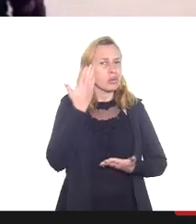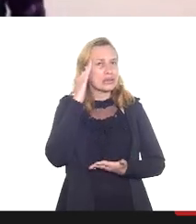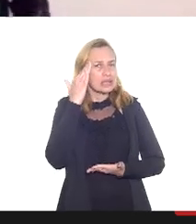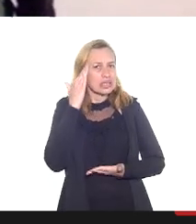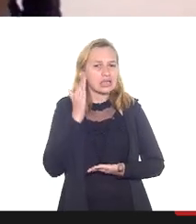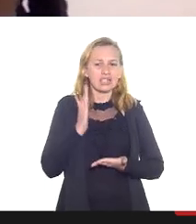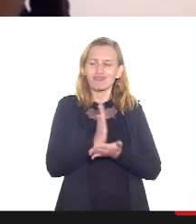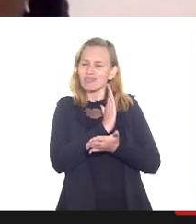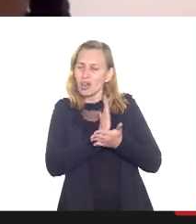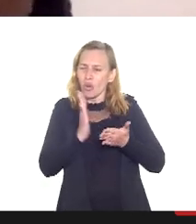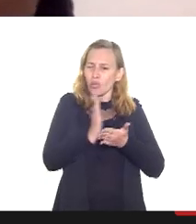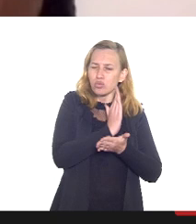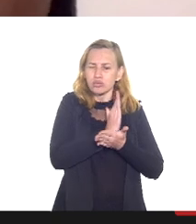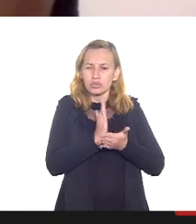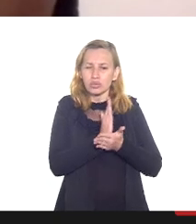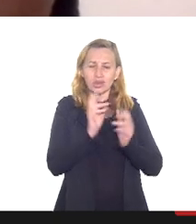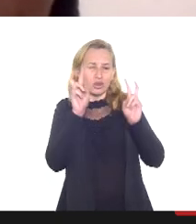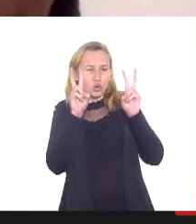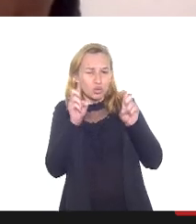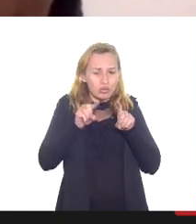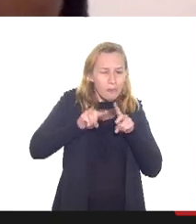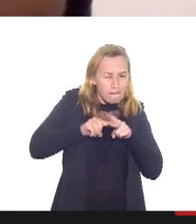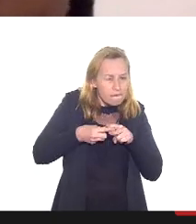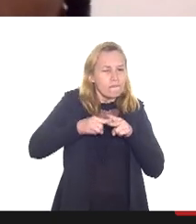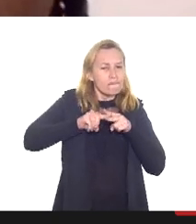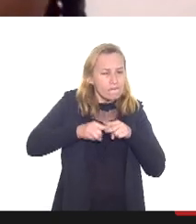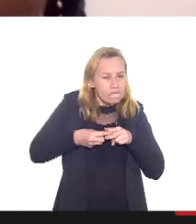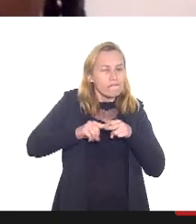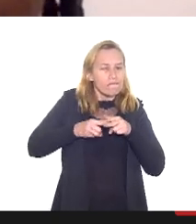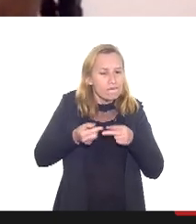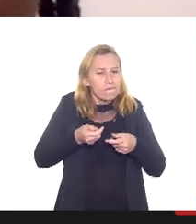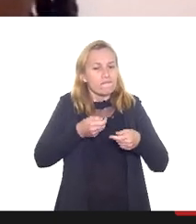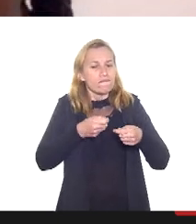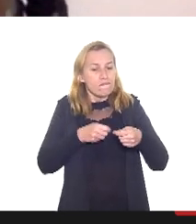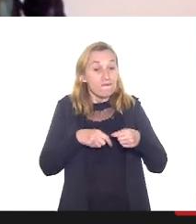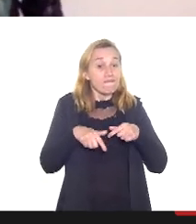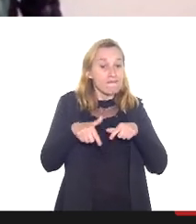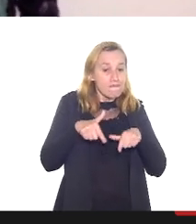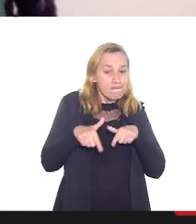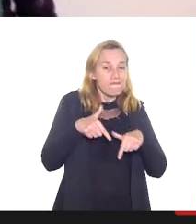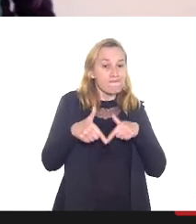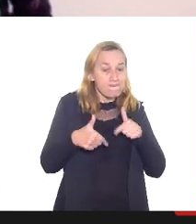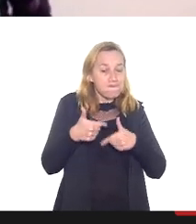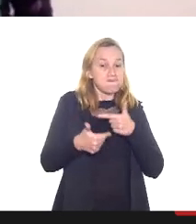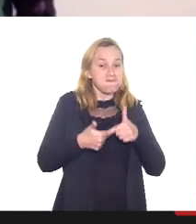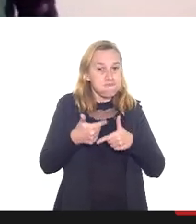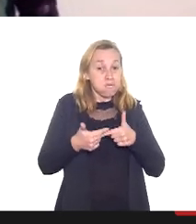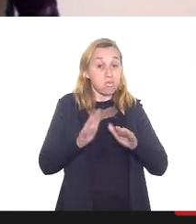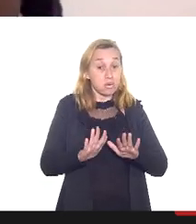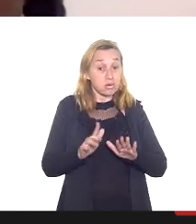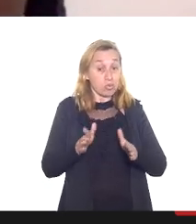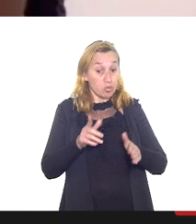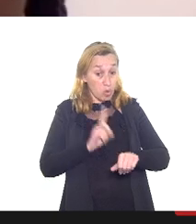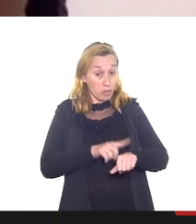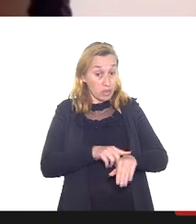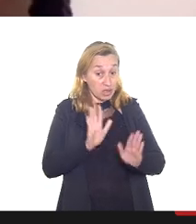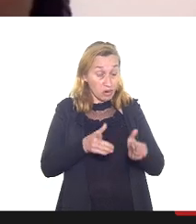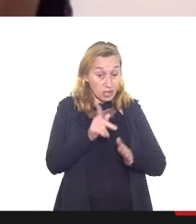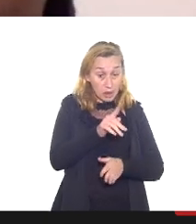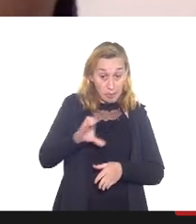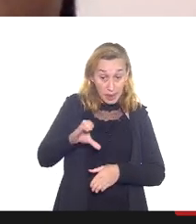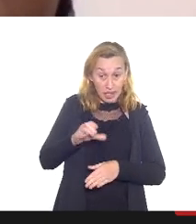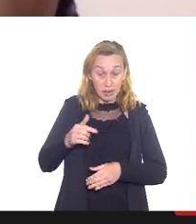tem algumas questões ainda a ser trabalhada nesse momento para a PEC, o voto é